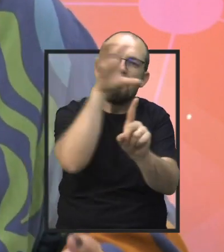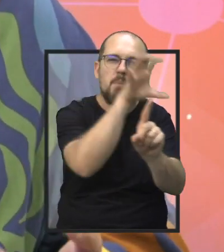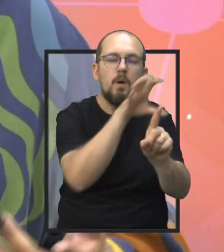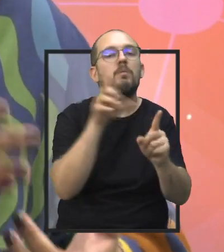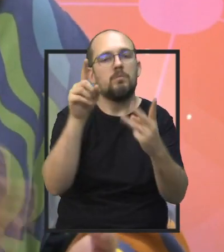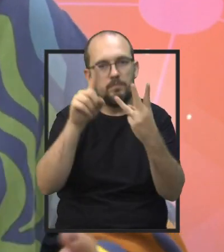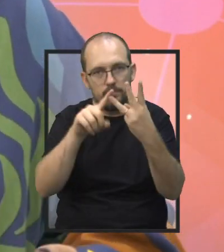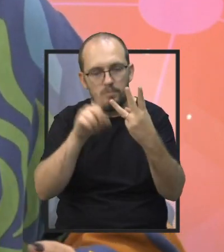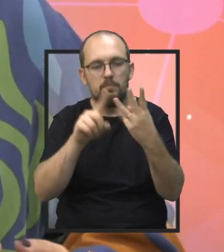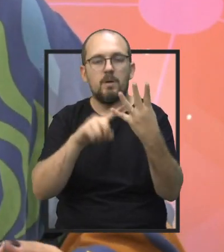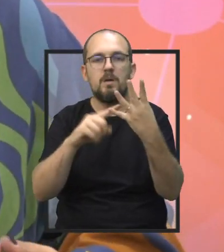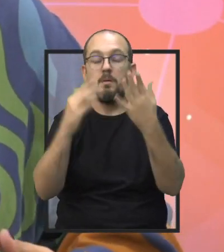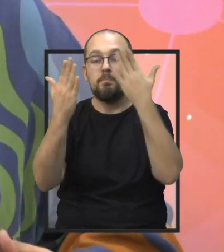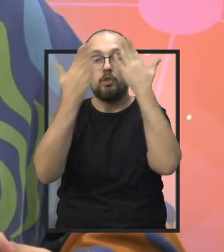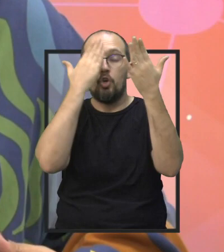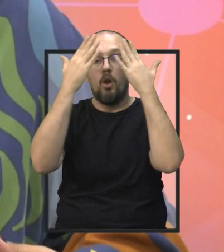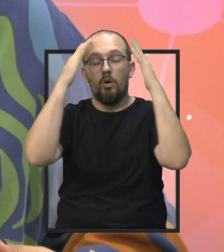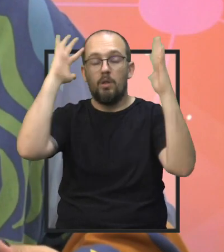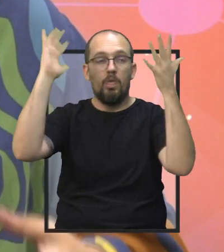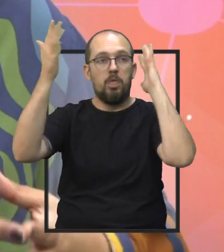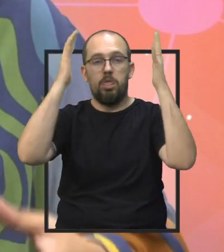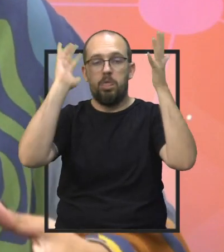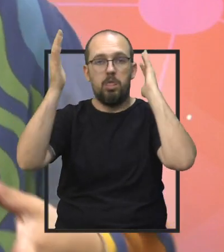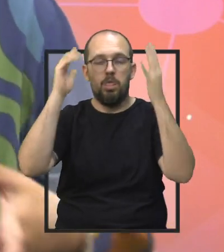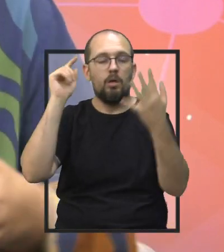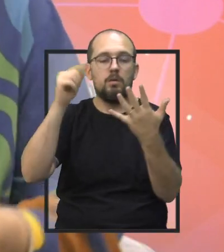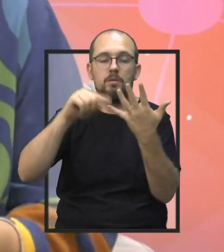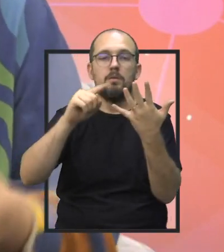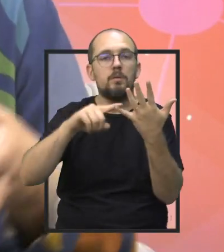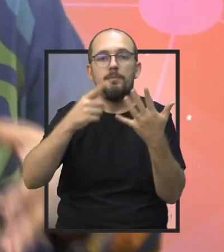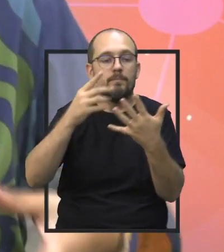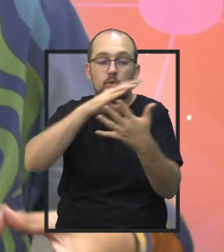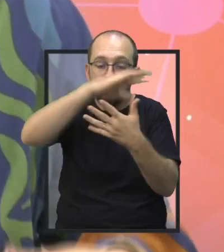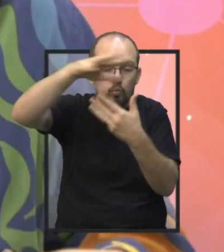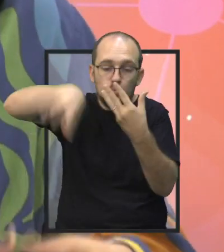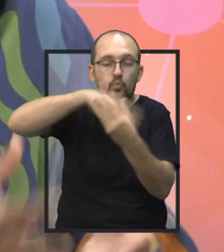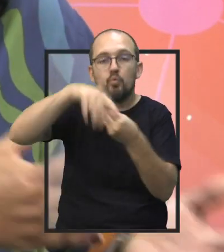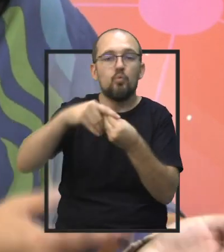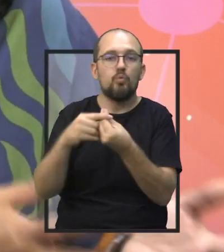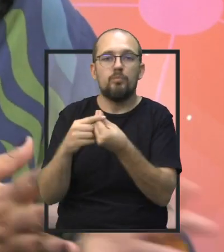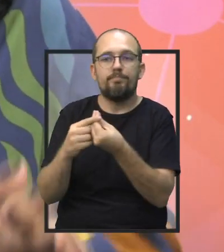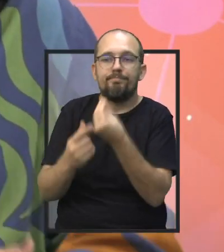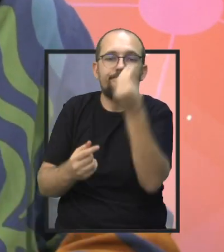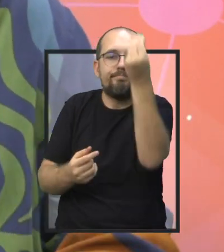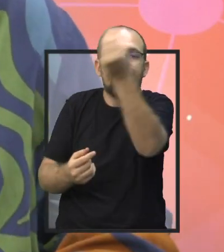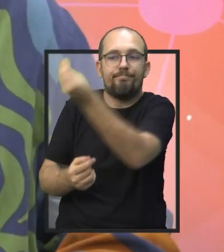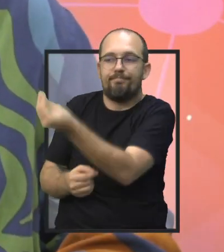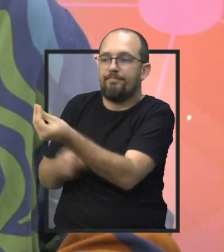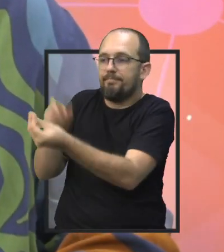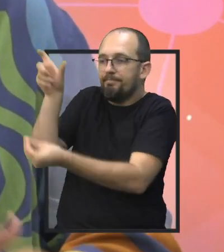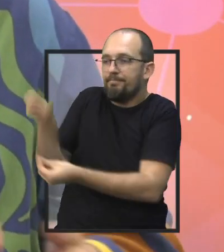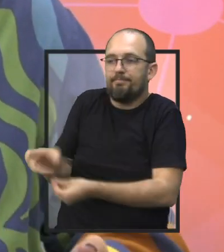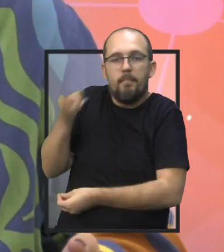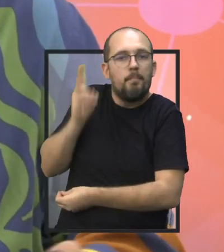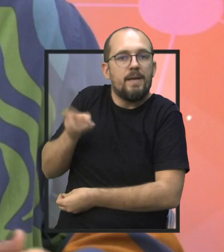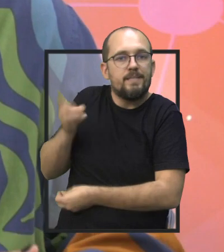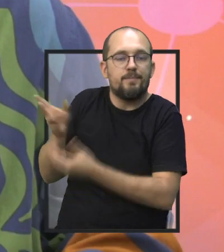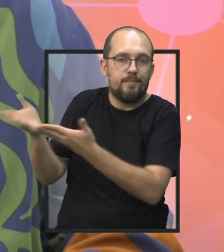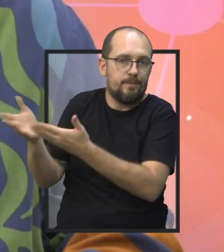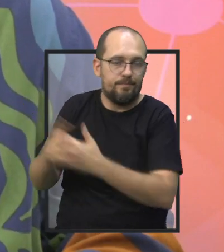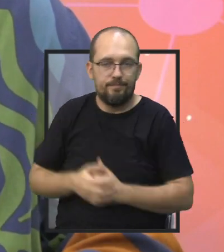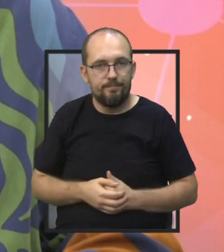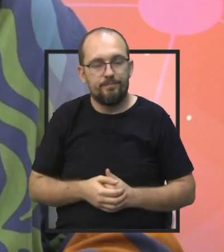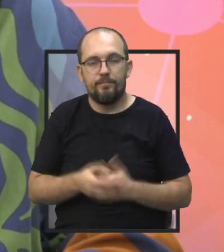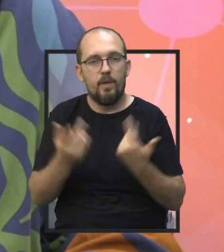Coação, tudo, violência psicológica, não há como desmembrar essas violências dentro do abuso. E dentro da